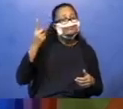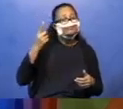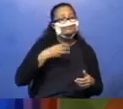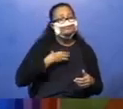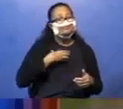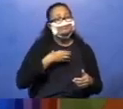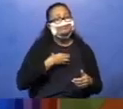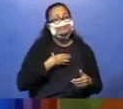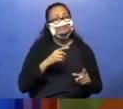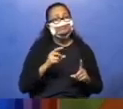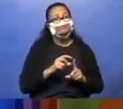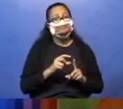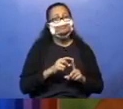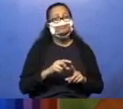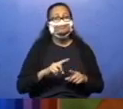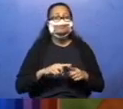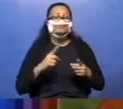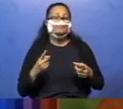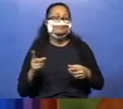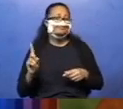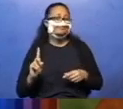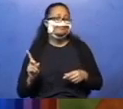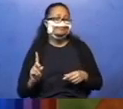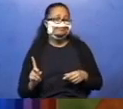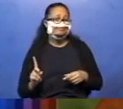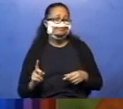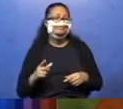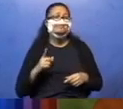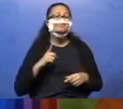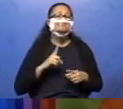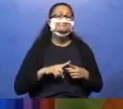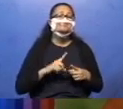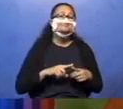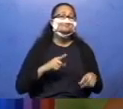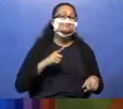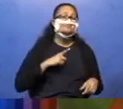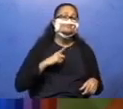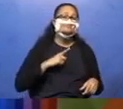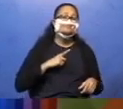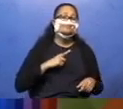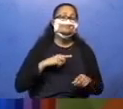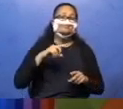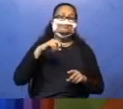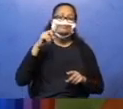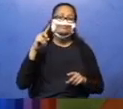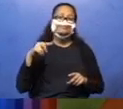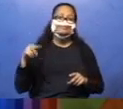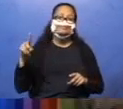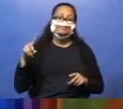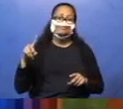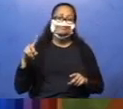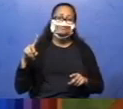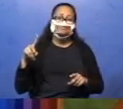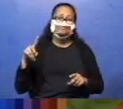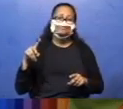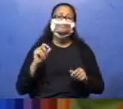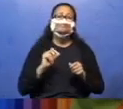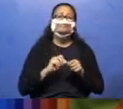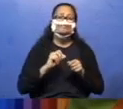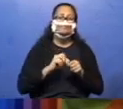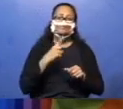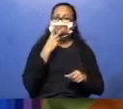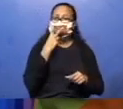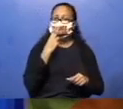não é. Tem o tio aqui, ó, e ele faz total diferença. Quer